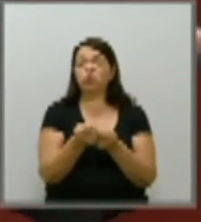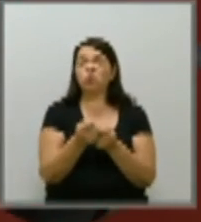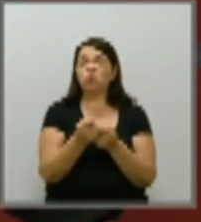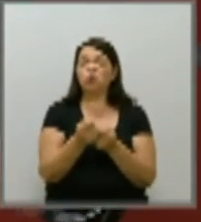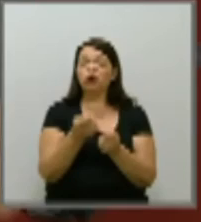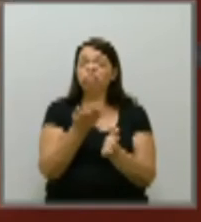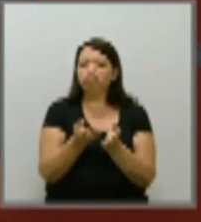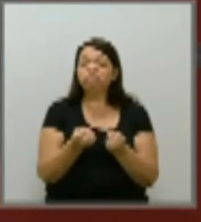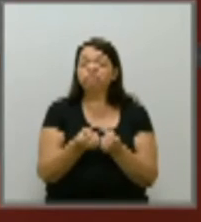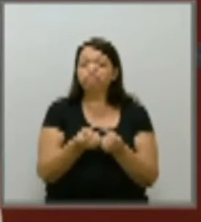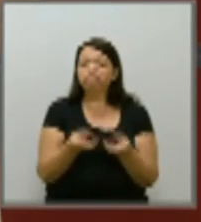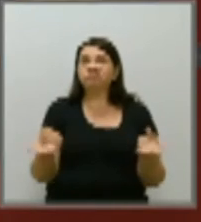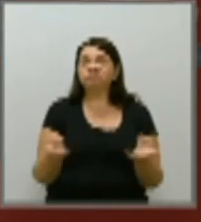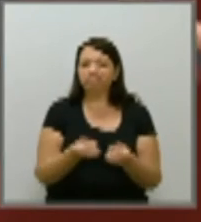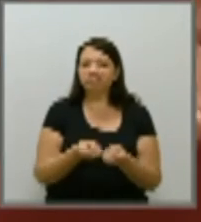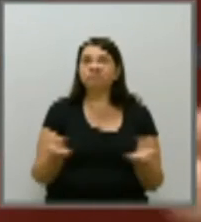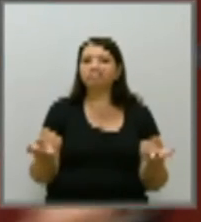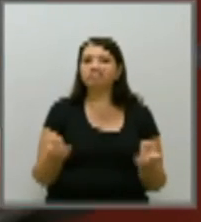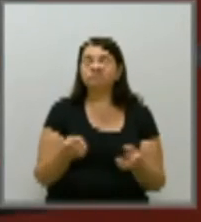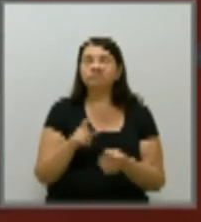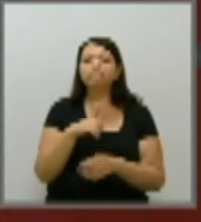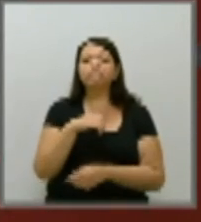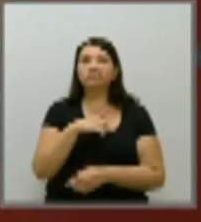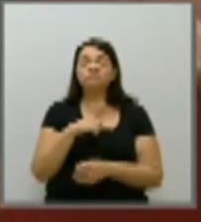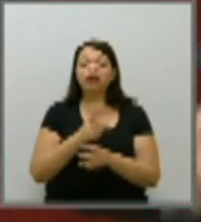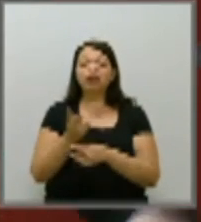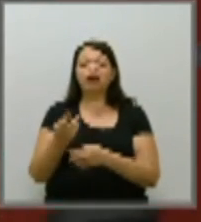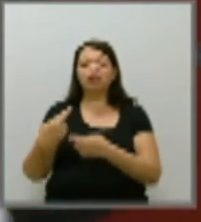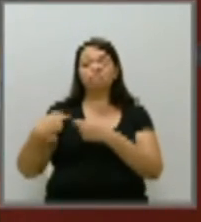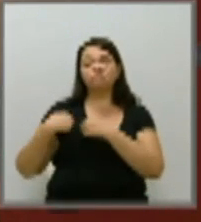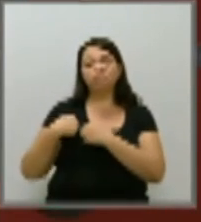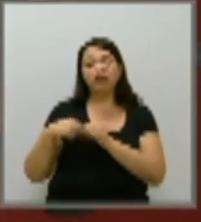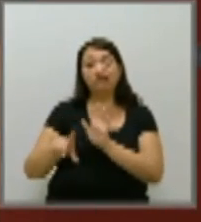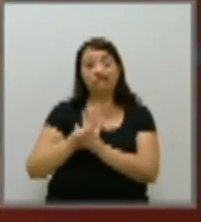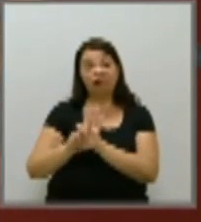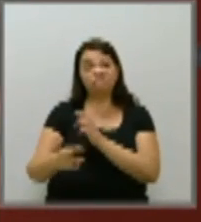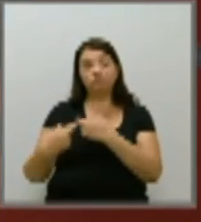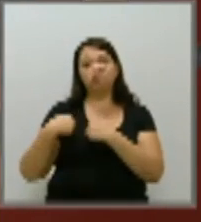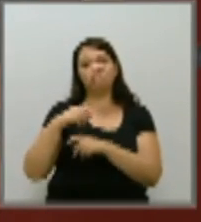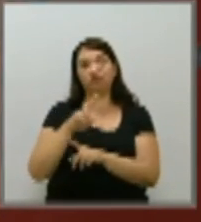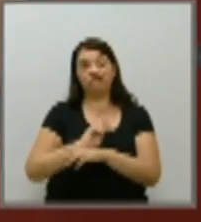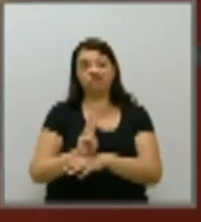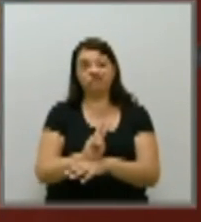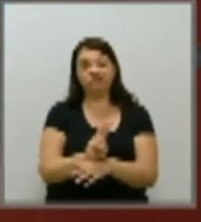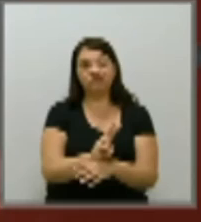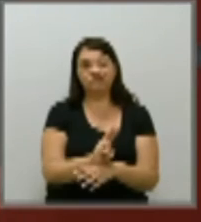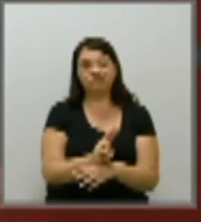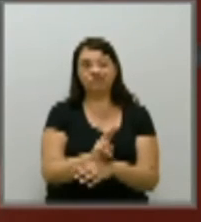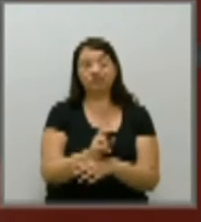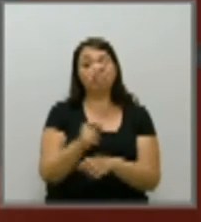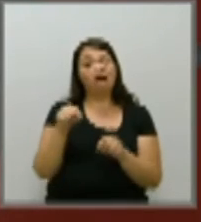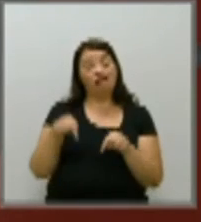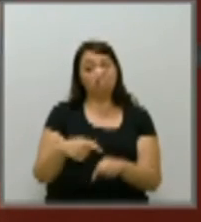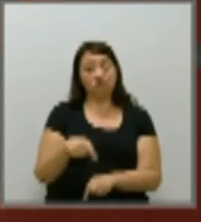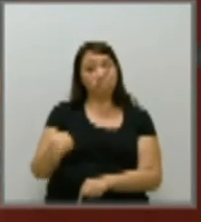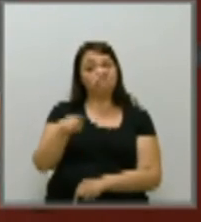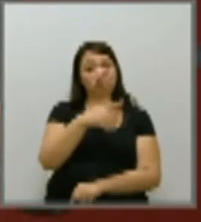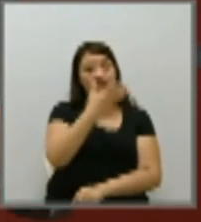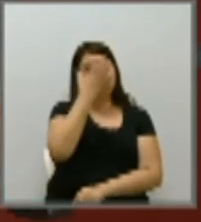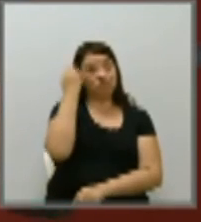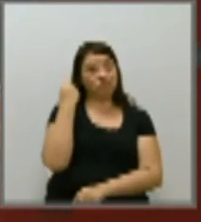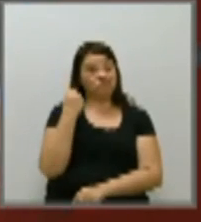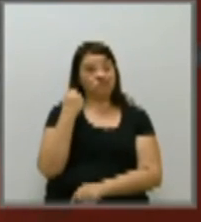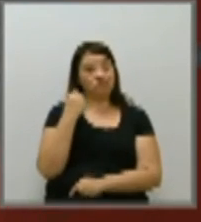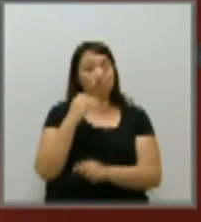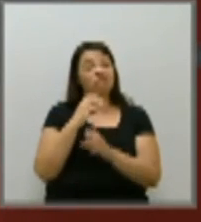ensina, né, desde a lei de responsabilidade fiscal, porque aqui se trouxe solução para tudo, esqueceram de trazer a receita para